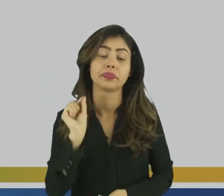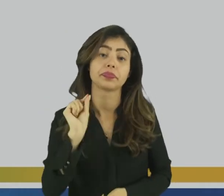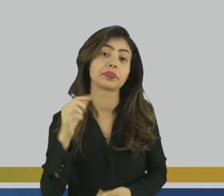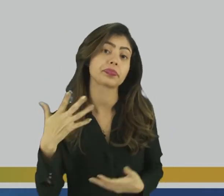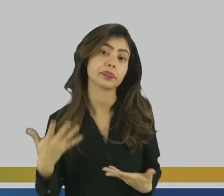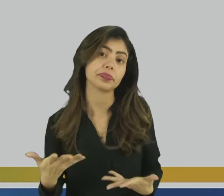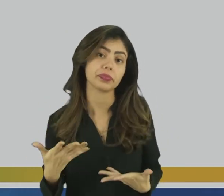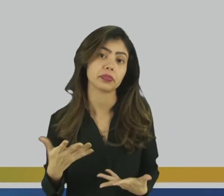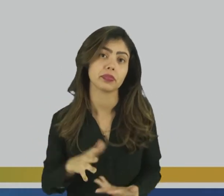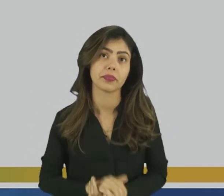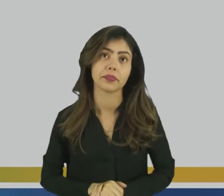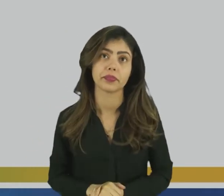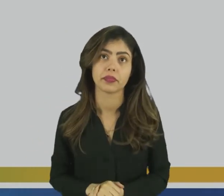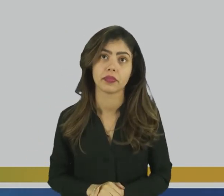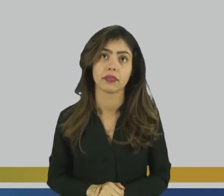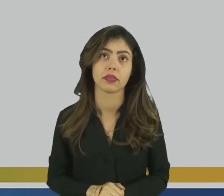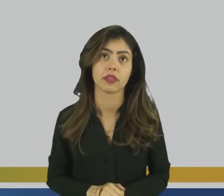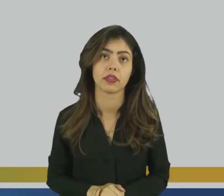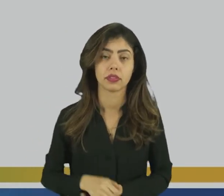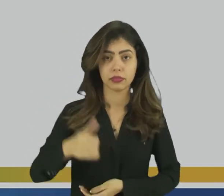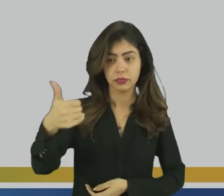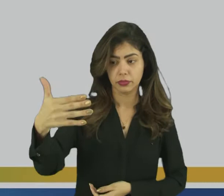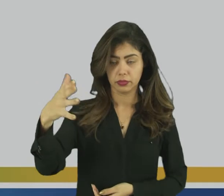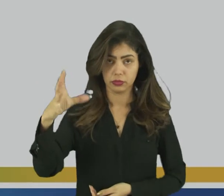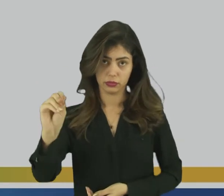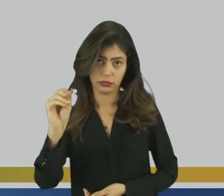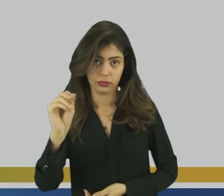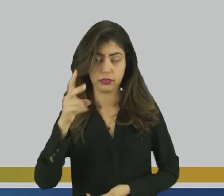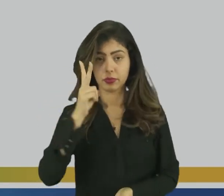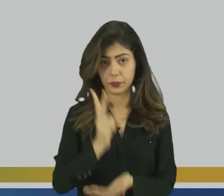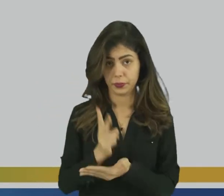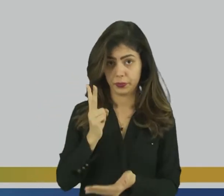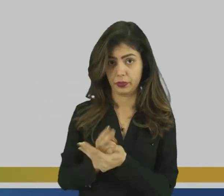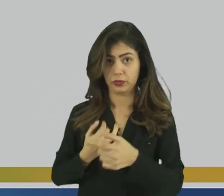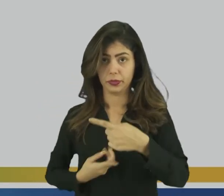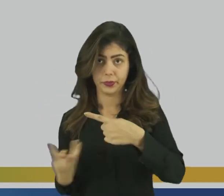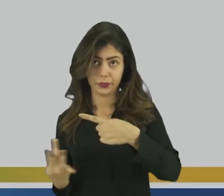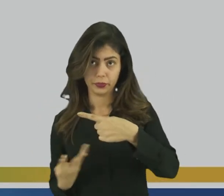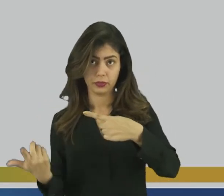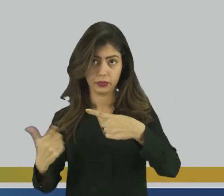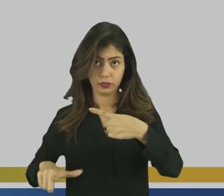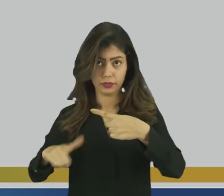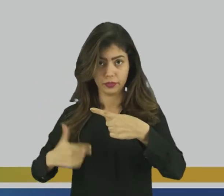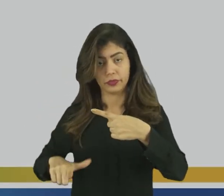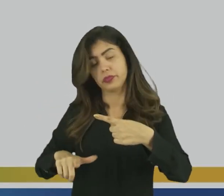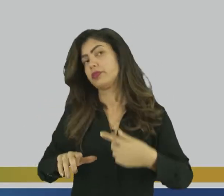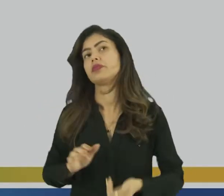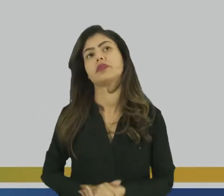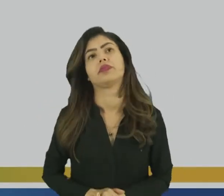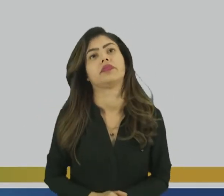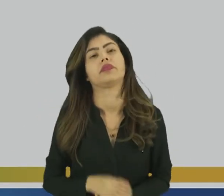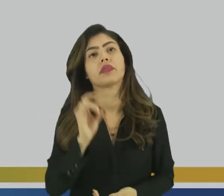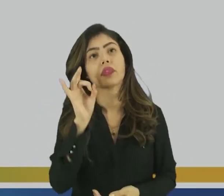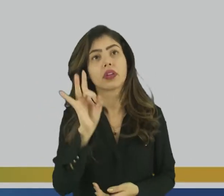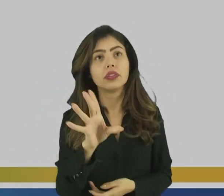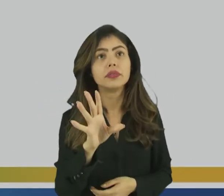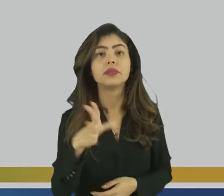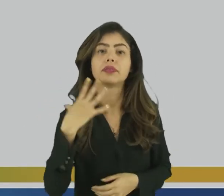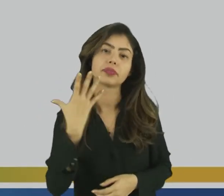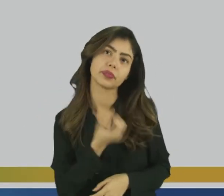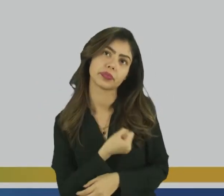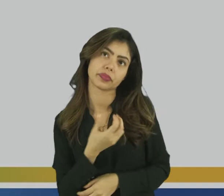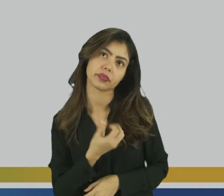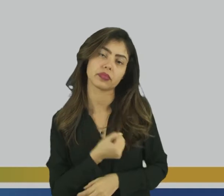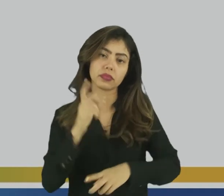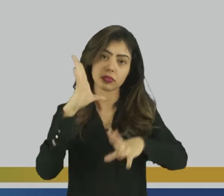Ó? Nós vamos ter o mesmo denominador, vamos repetir o denominador, só que no numerador nós